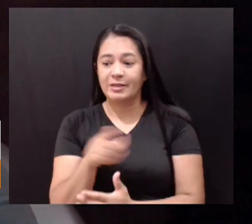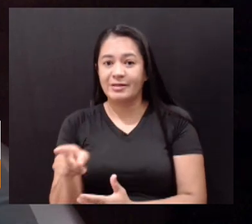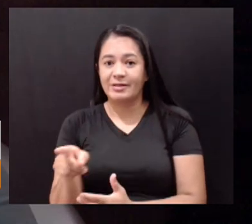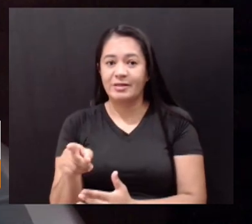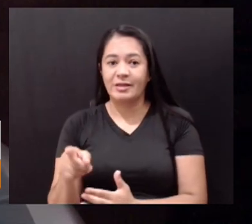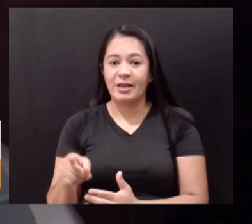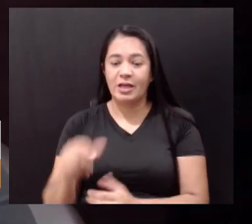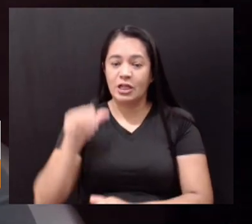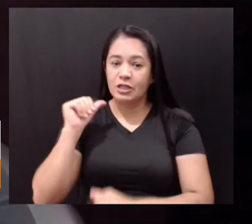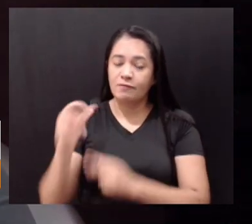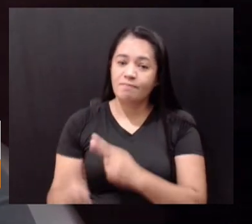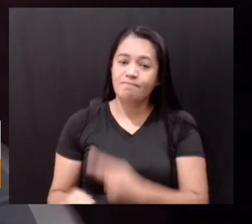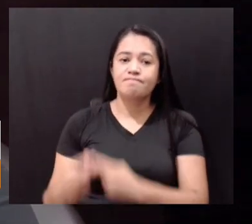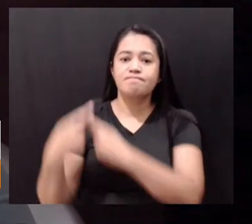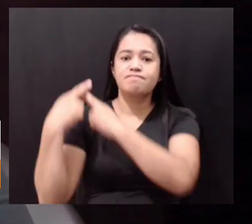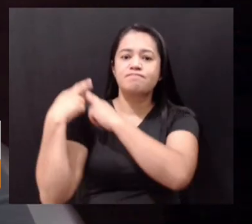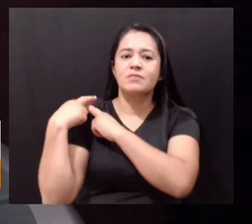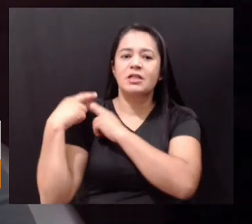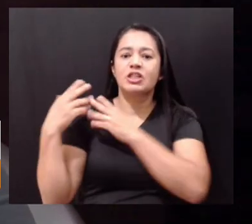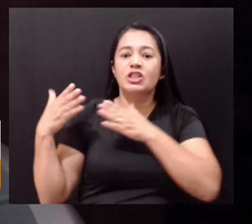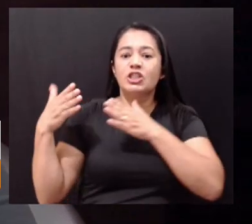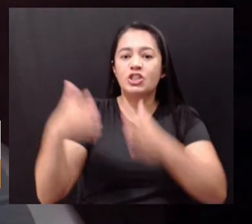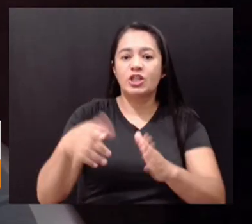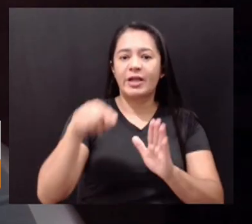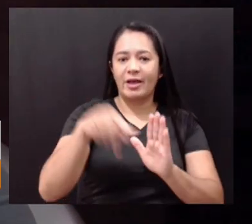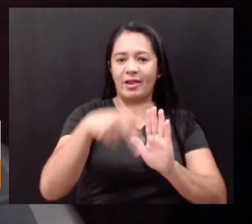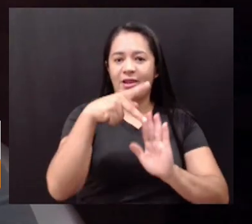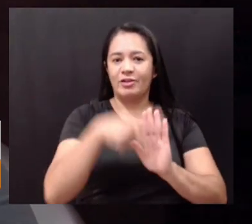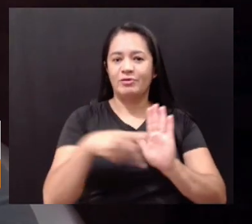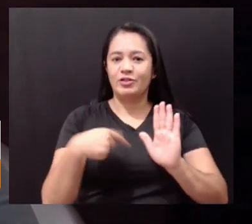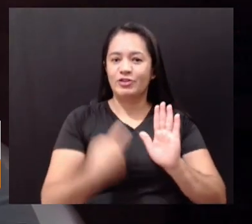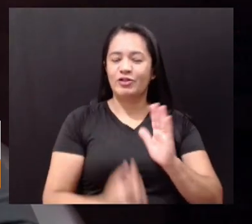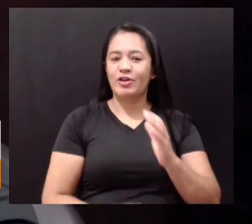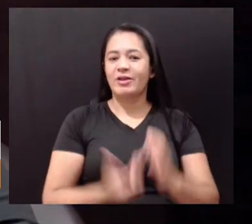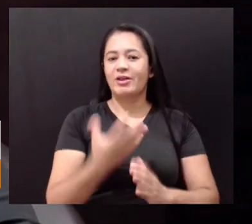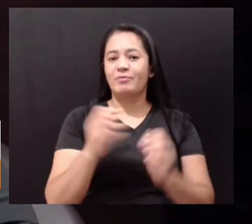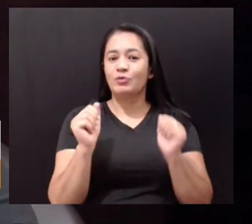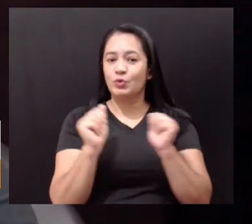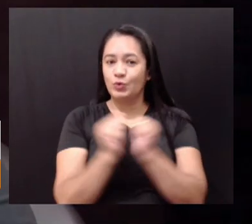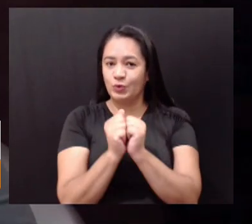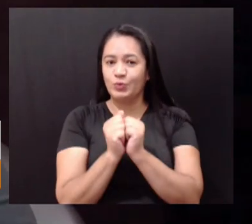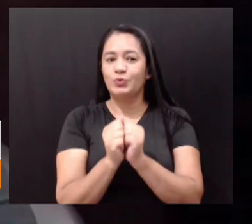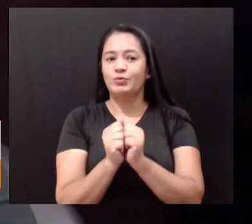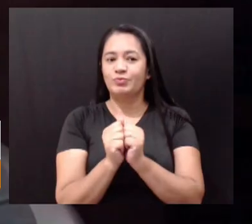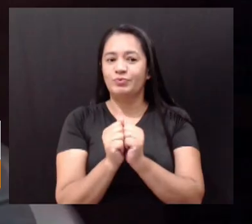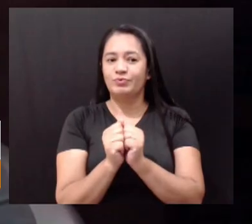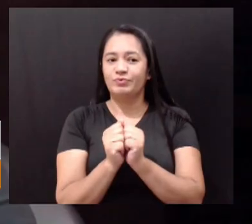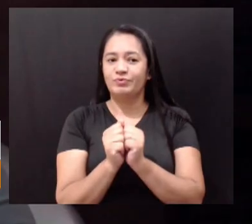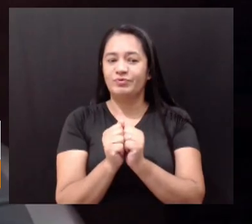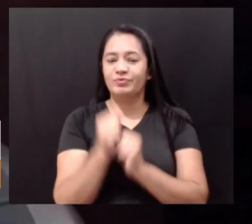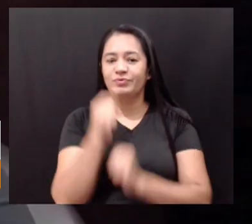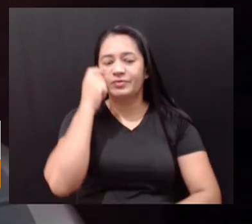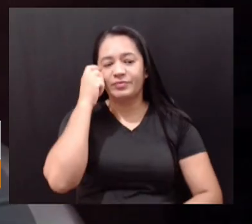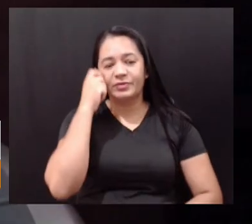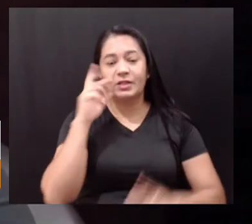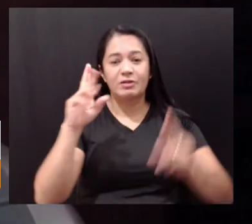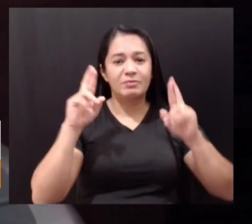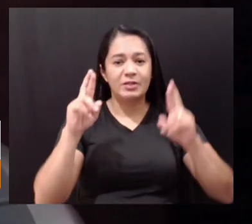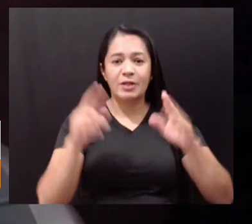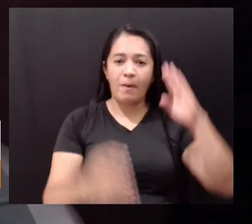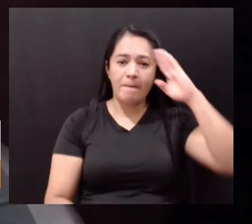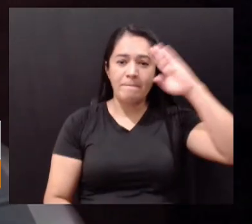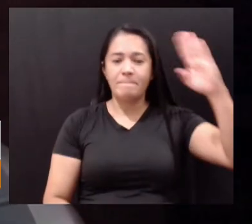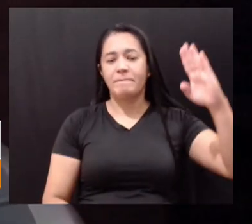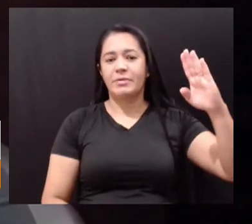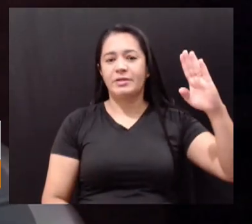fato chegar naquele projeto que a gente desenvolveu e desenhou juntos. Então acho que esse alinhamento de expectativas é o principal ponto para que a gente possa caminhar em